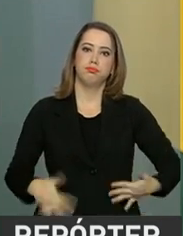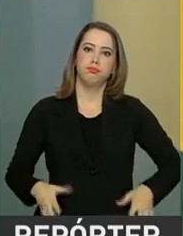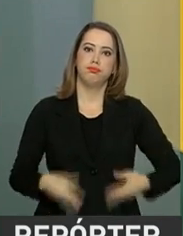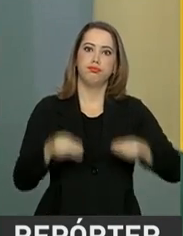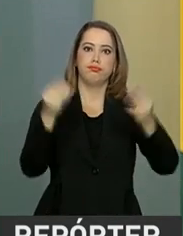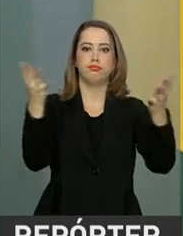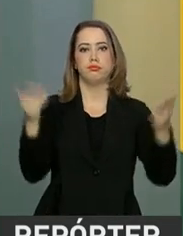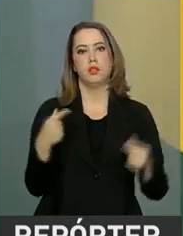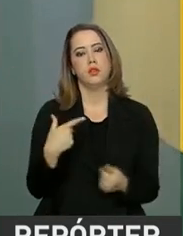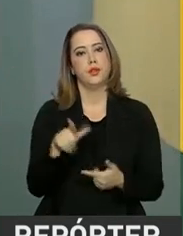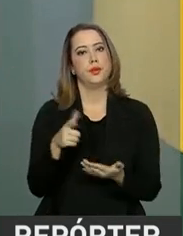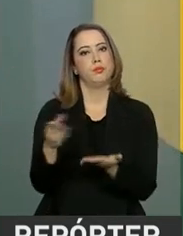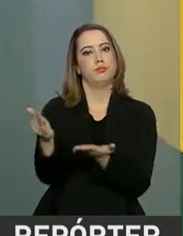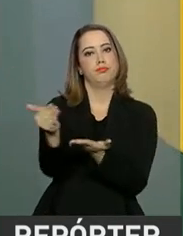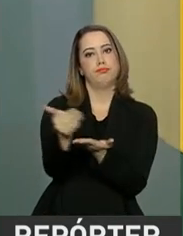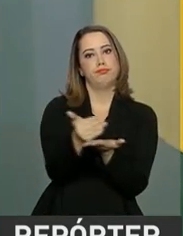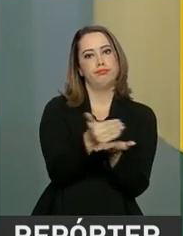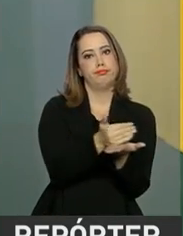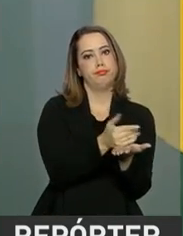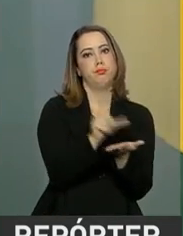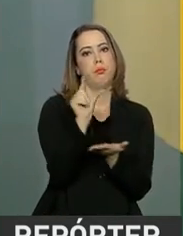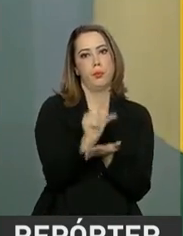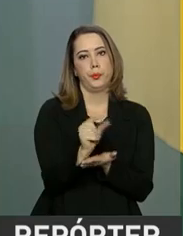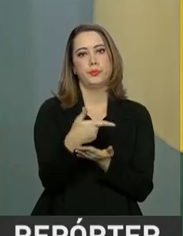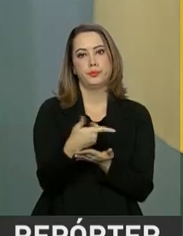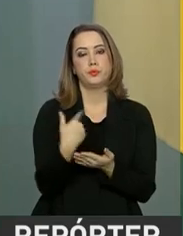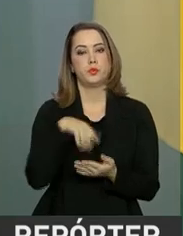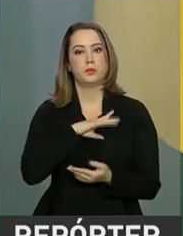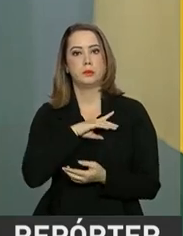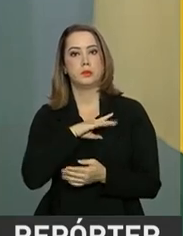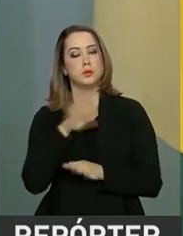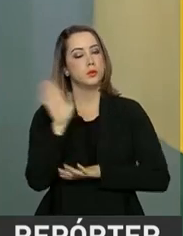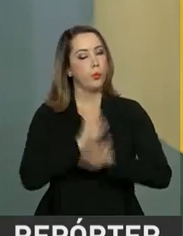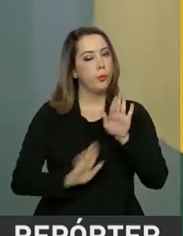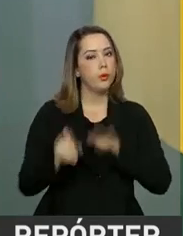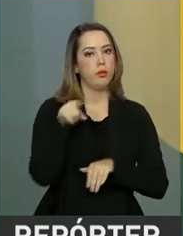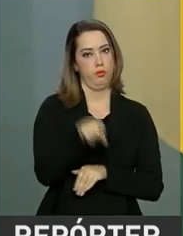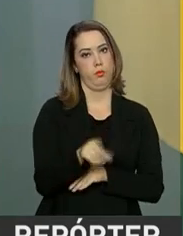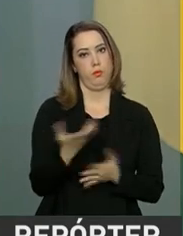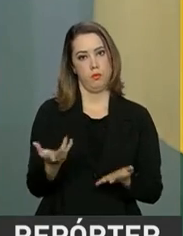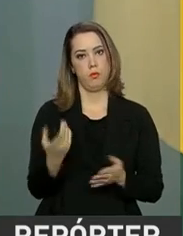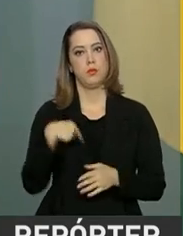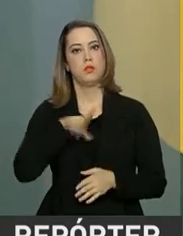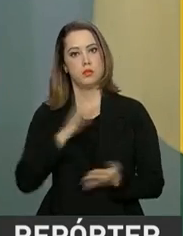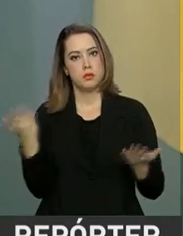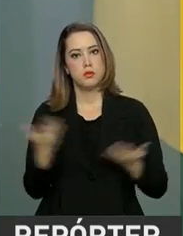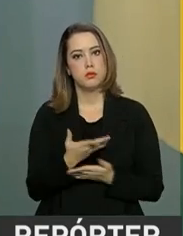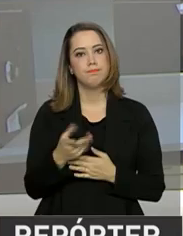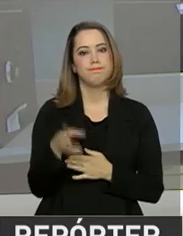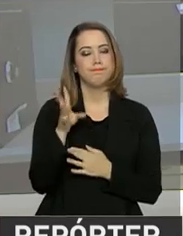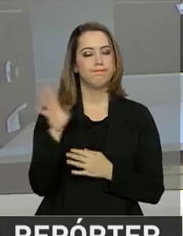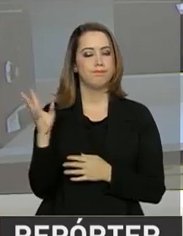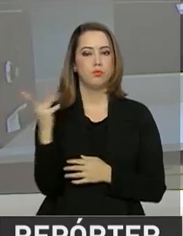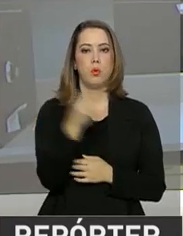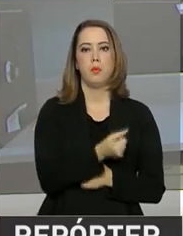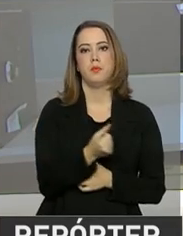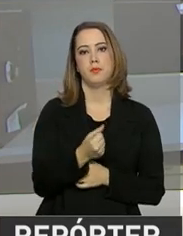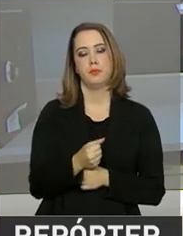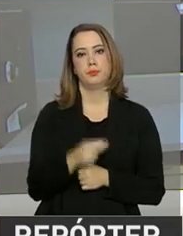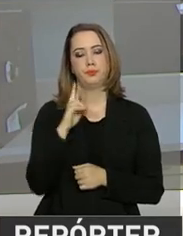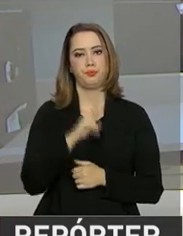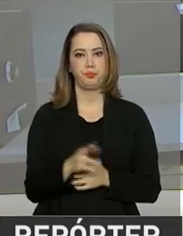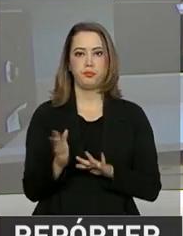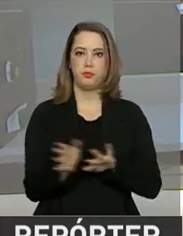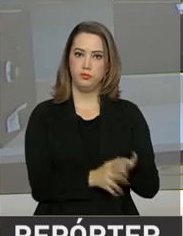não arrecada então nós temos que tomar cuidado com isto e isto é que tem dado extraordinários resultado E